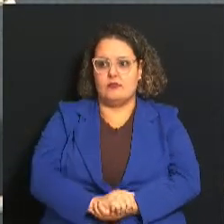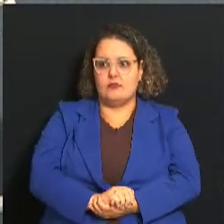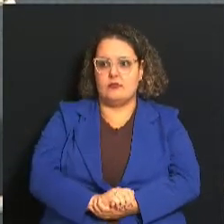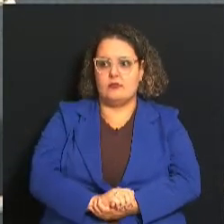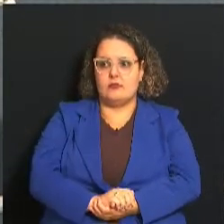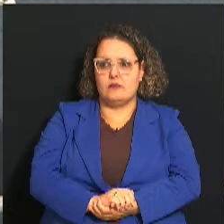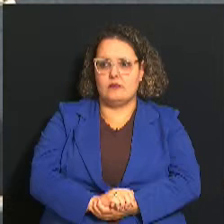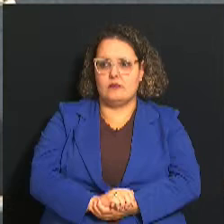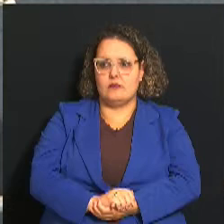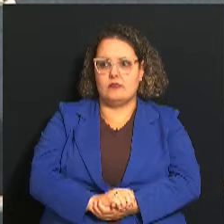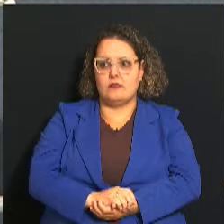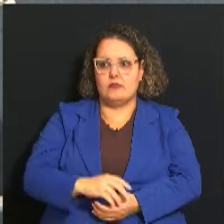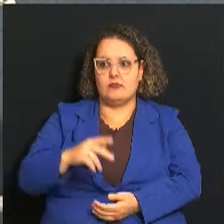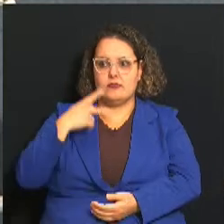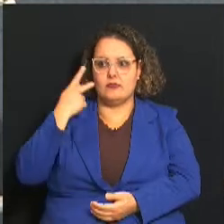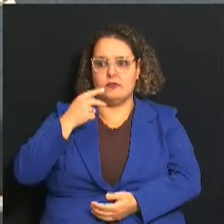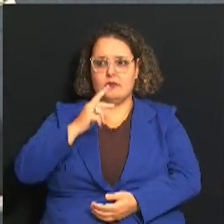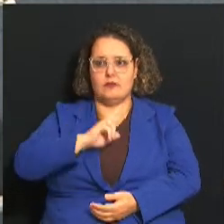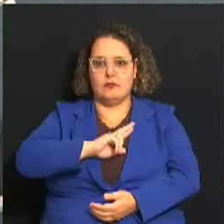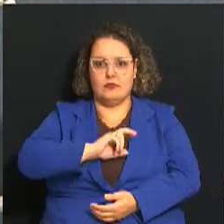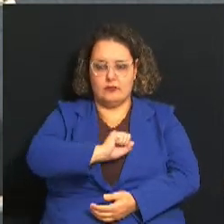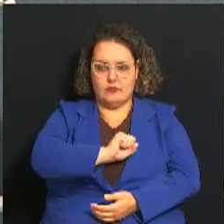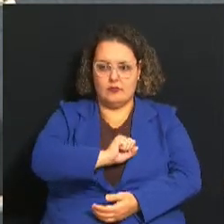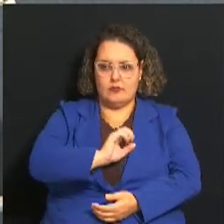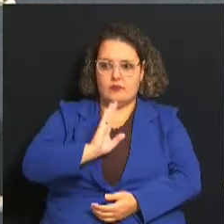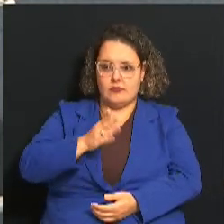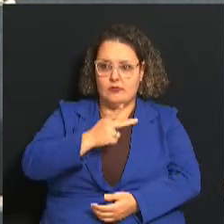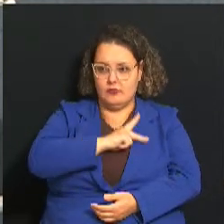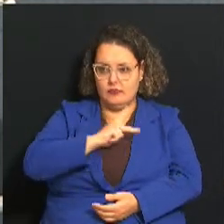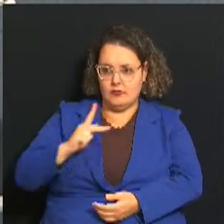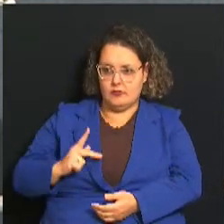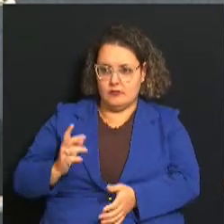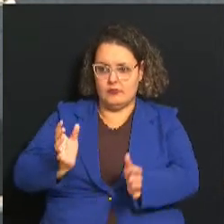Rossini já era presidente da comissão, com o